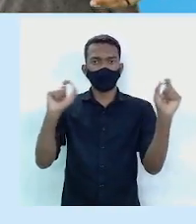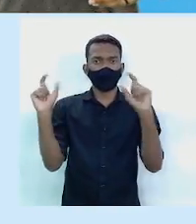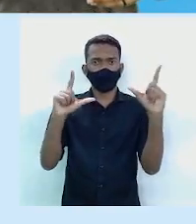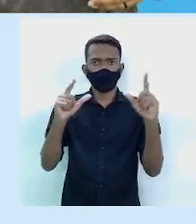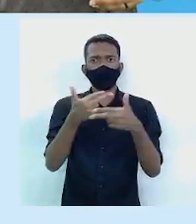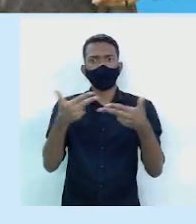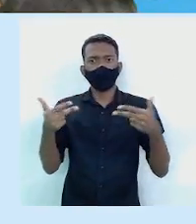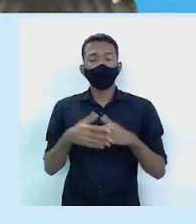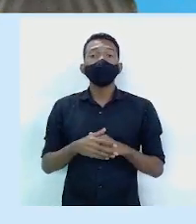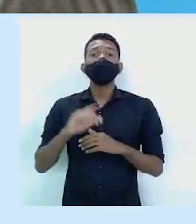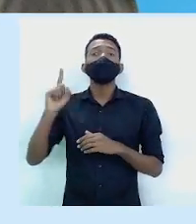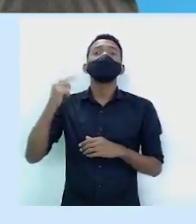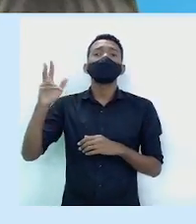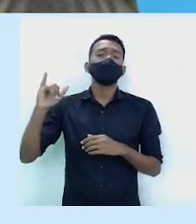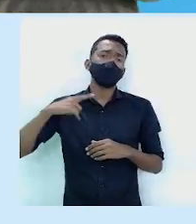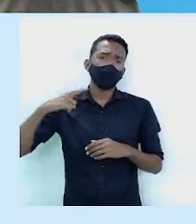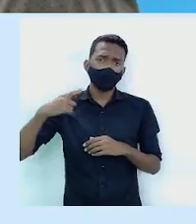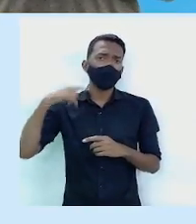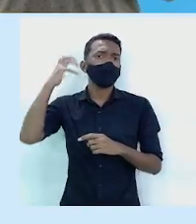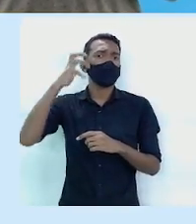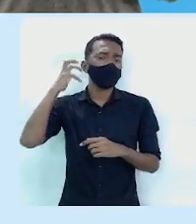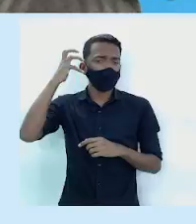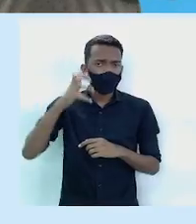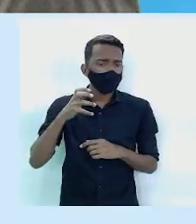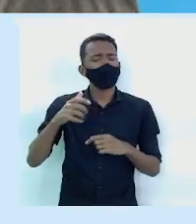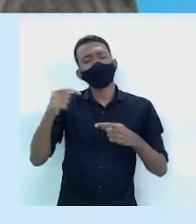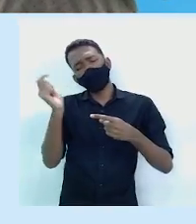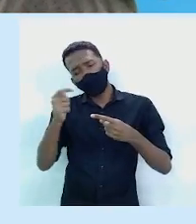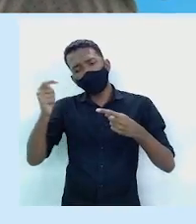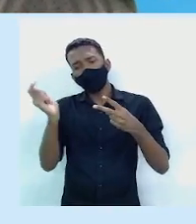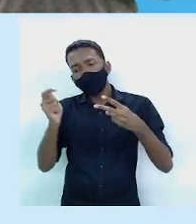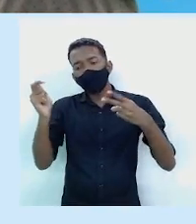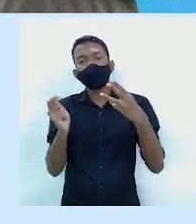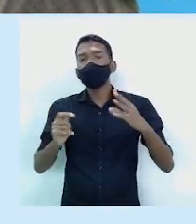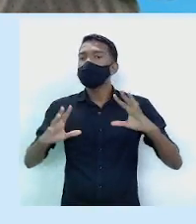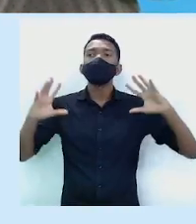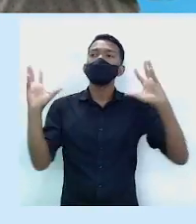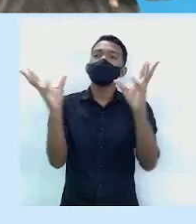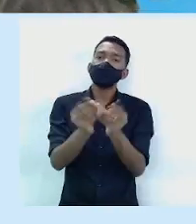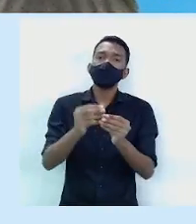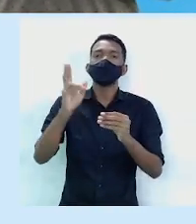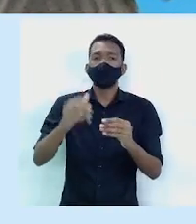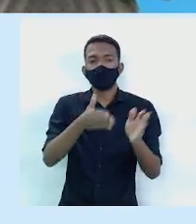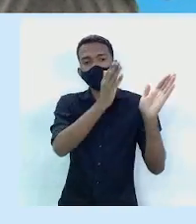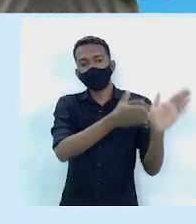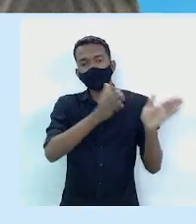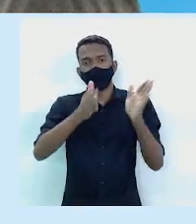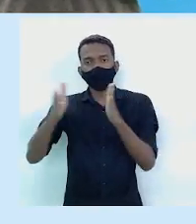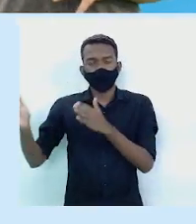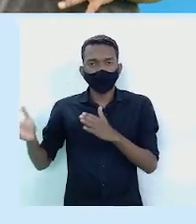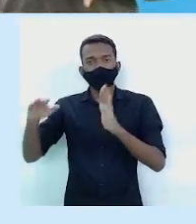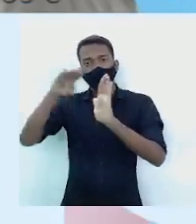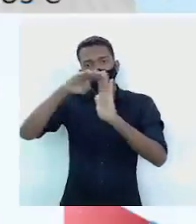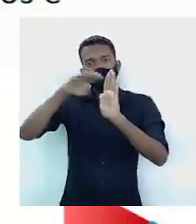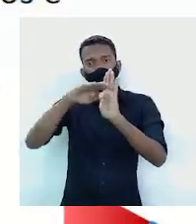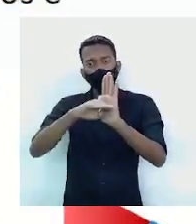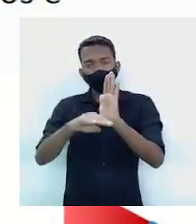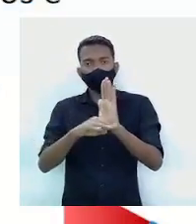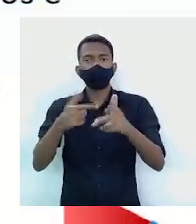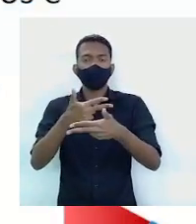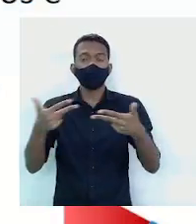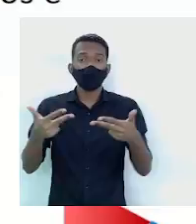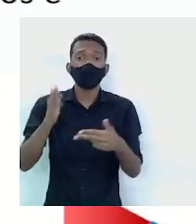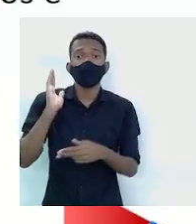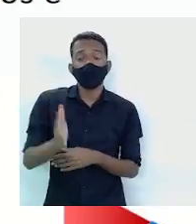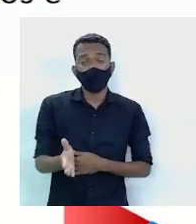uma música, enfim. Então, tudo isso, todo esse passo a passo, todas essas etapas, elas